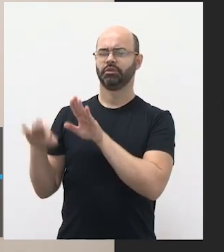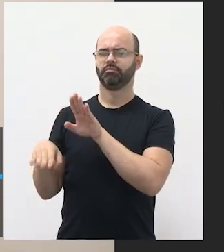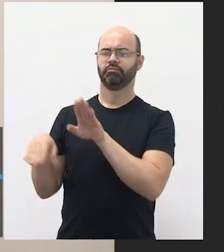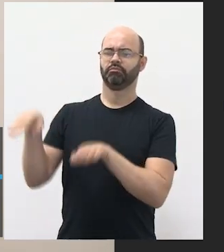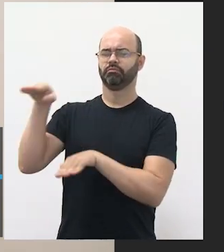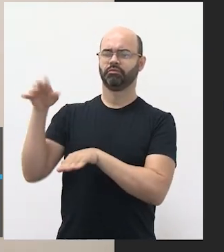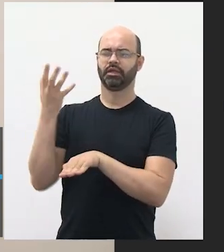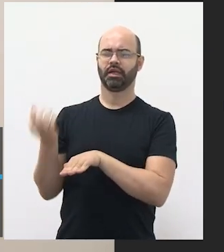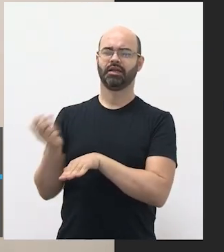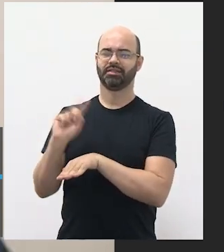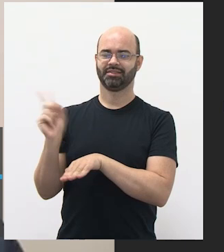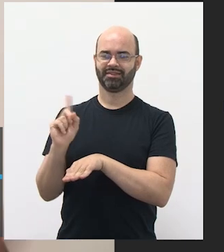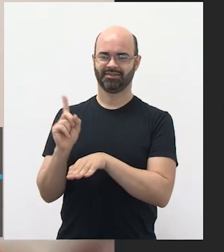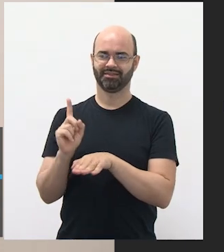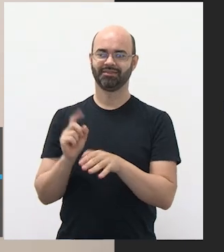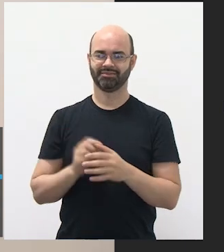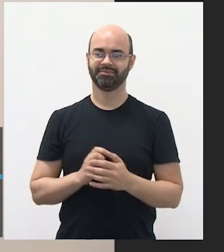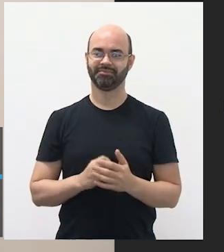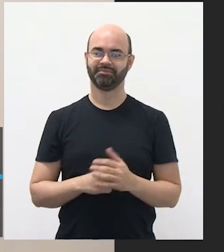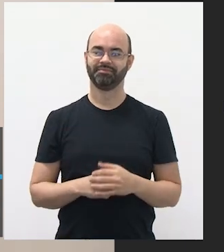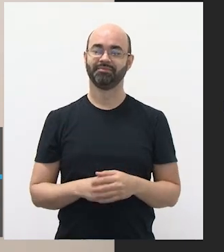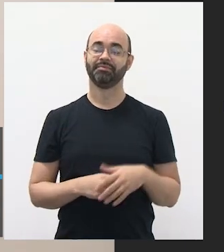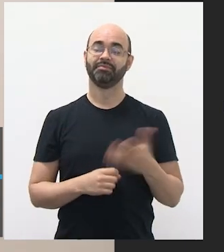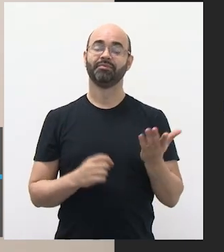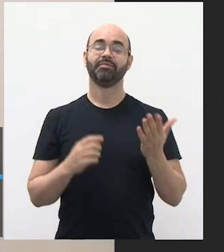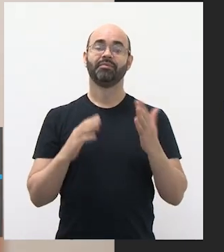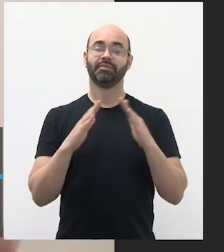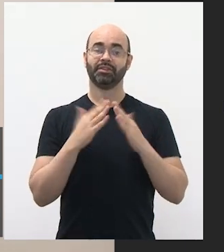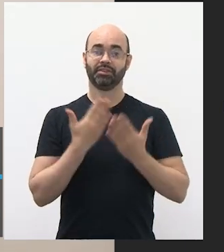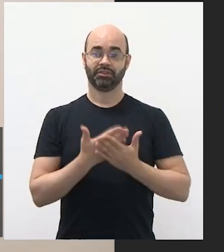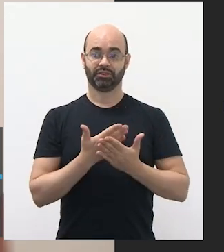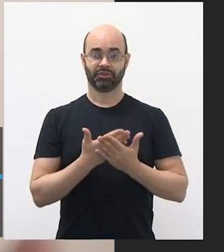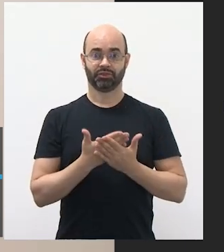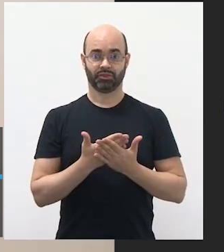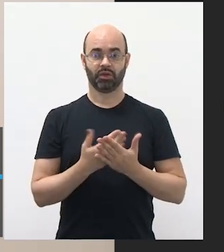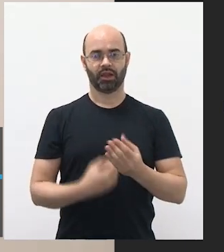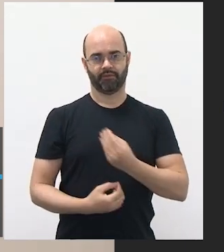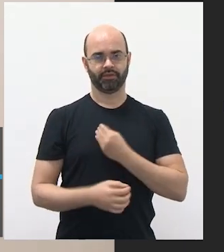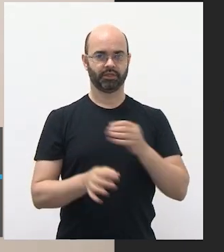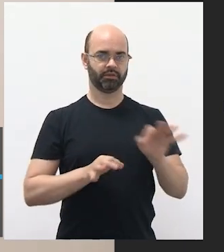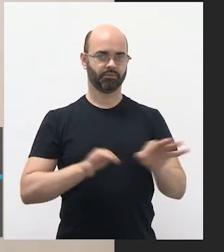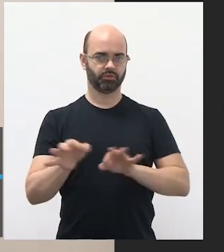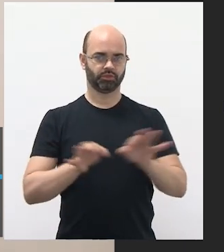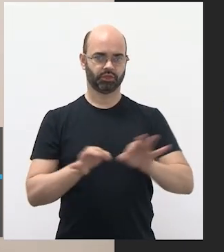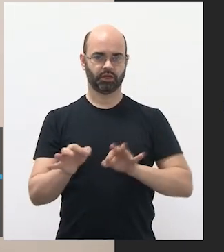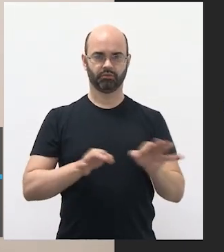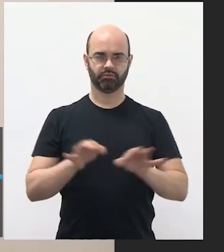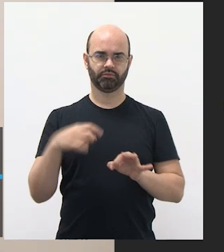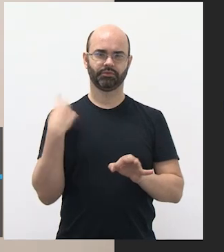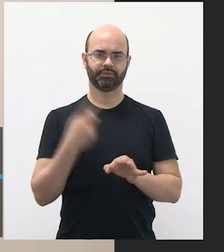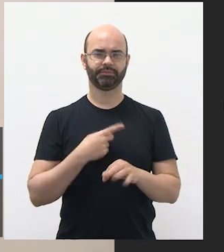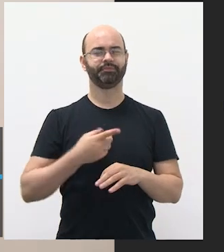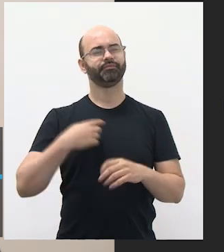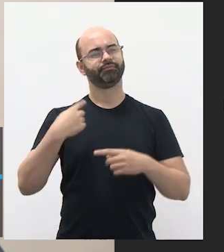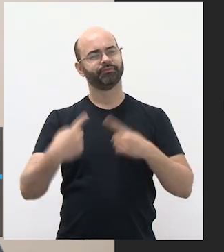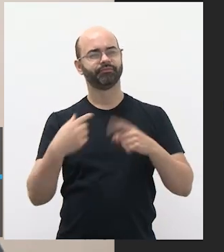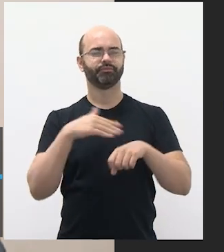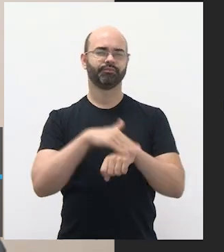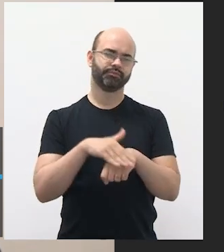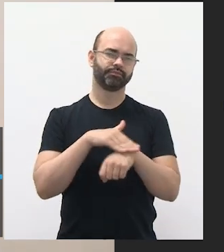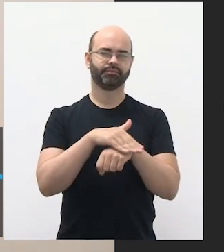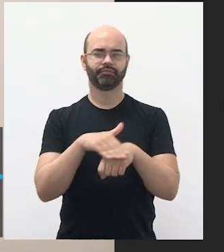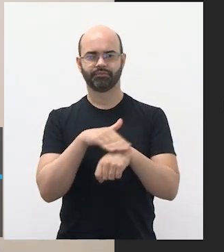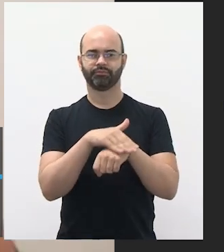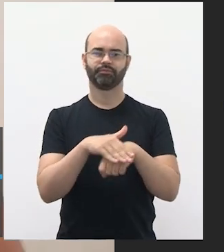alunos, né? Nós temos a escola, o projeto de vida, a gente vem discutindo muito isso nos últimos tempos, né, como central da